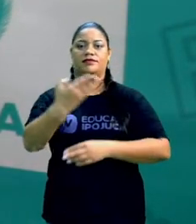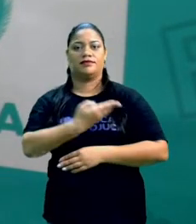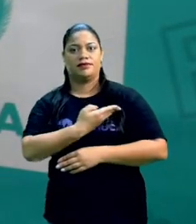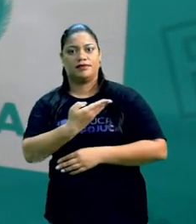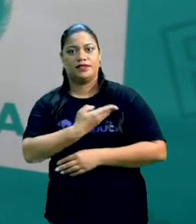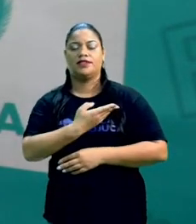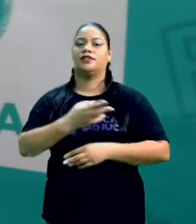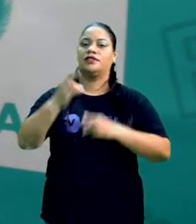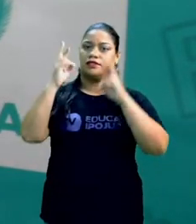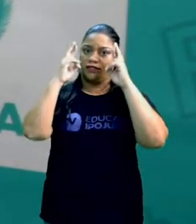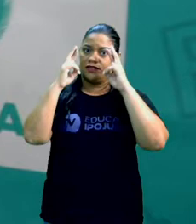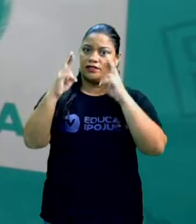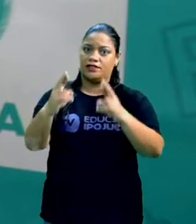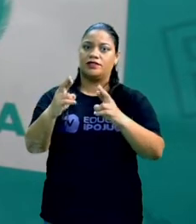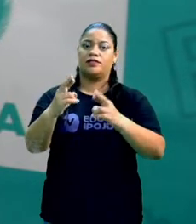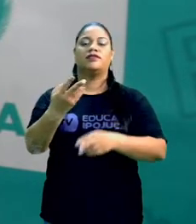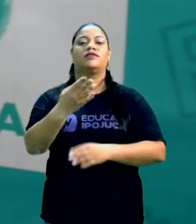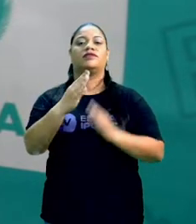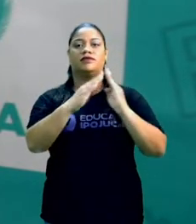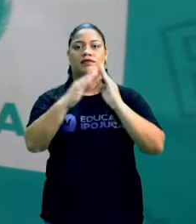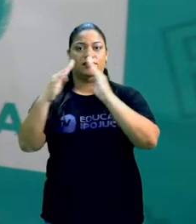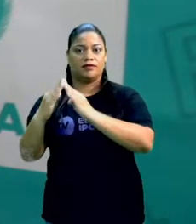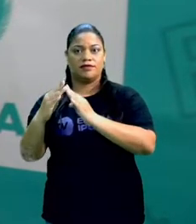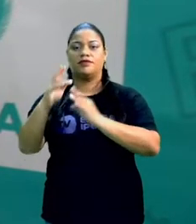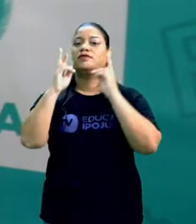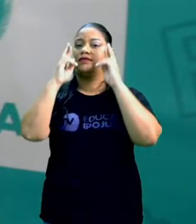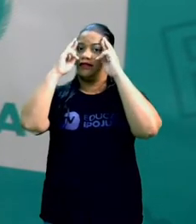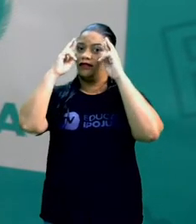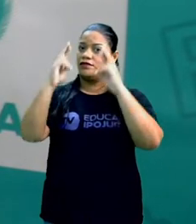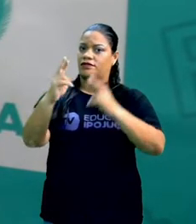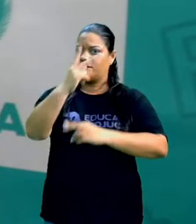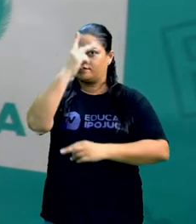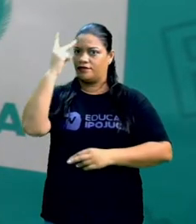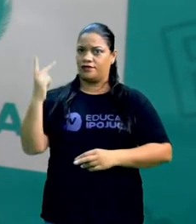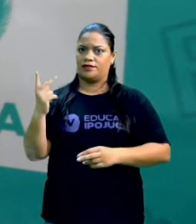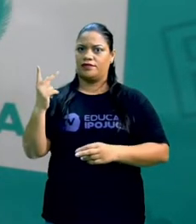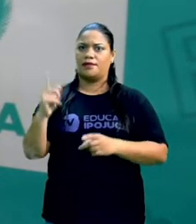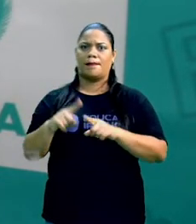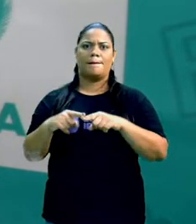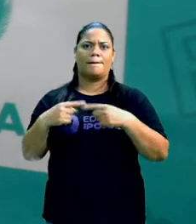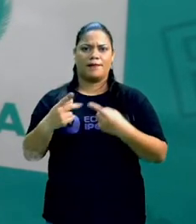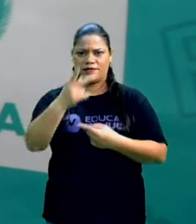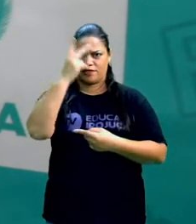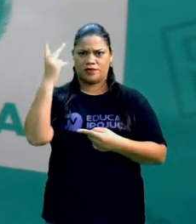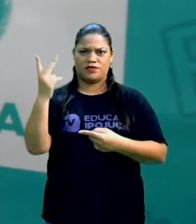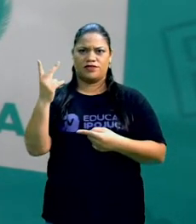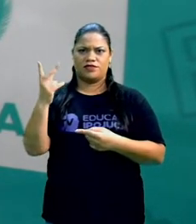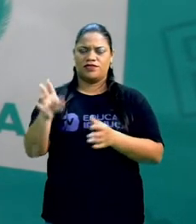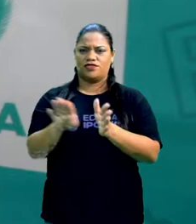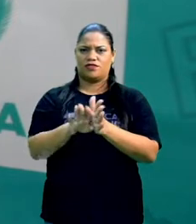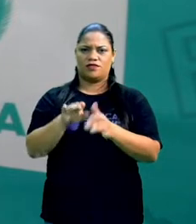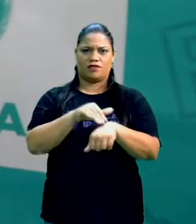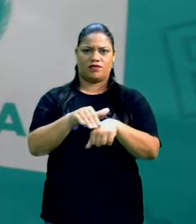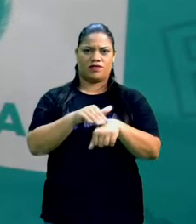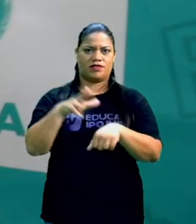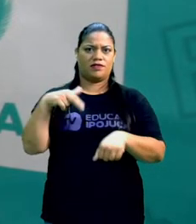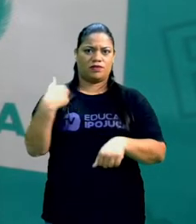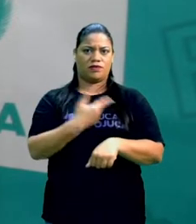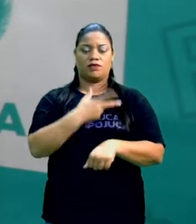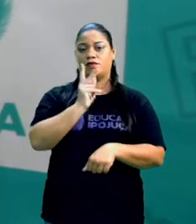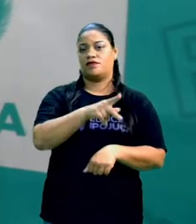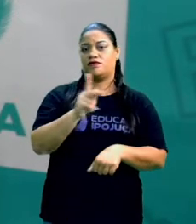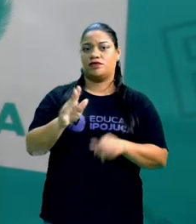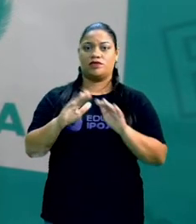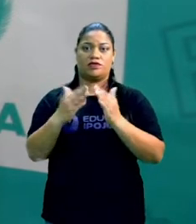coleguinha, vamos respeitar o vizinho, vamos respeitar as pessoas. Mas será que as pessoas chegam para conversar com a gente? A nossa professora na